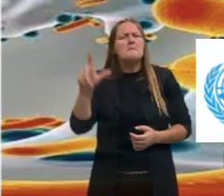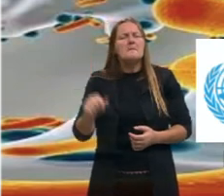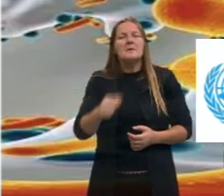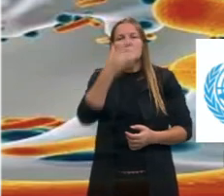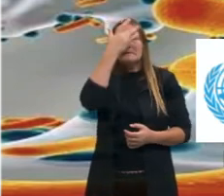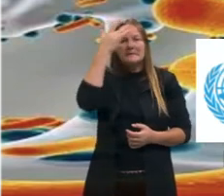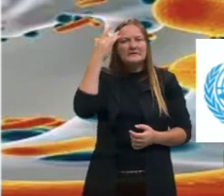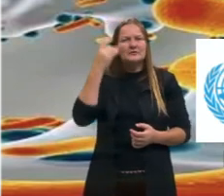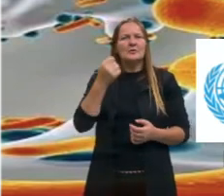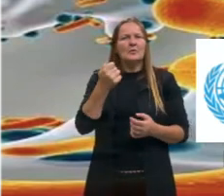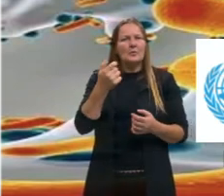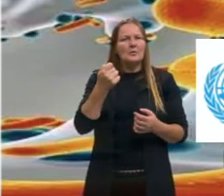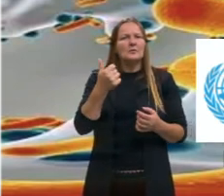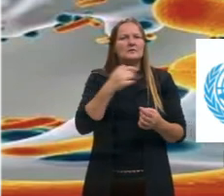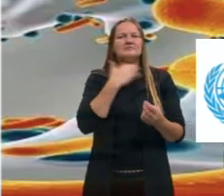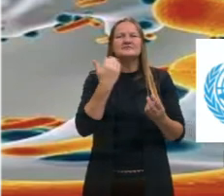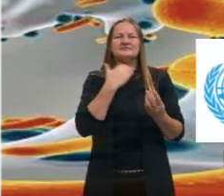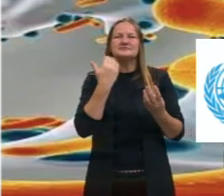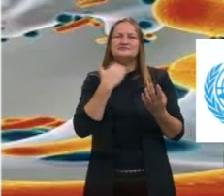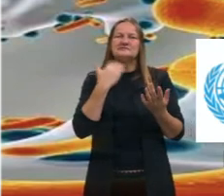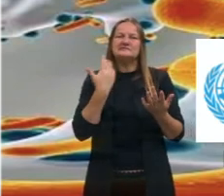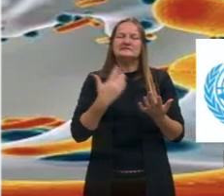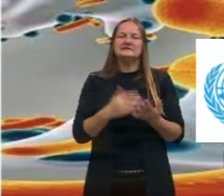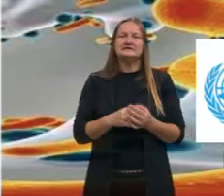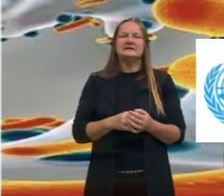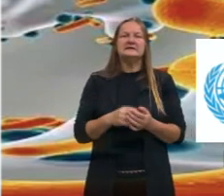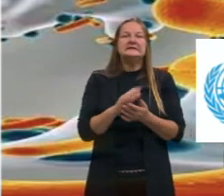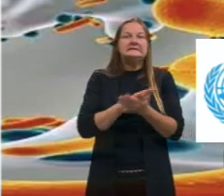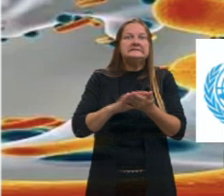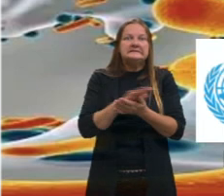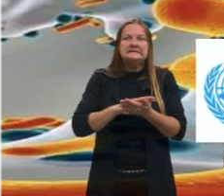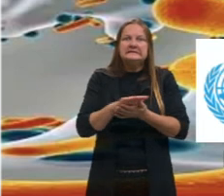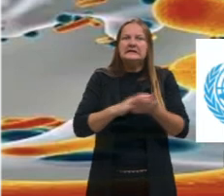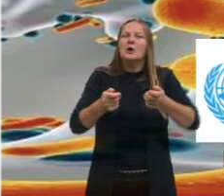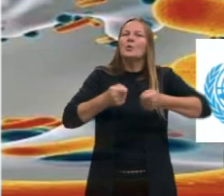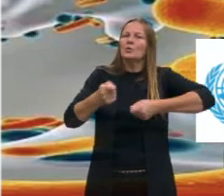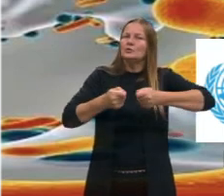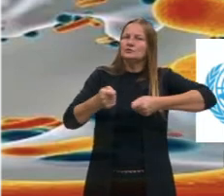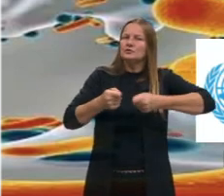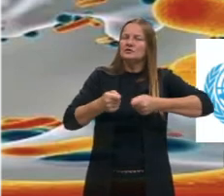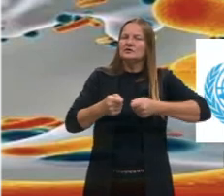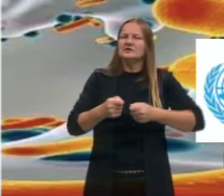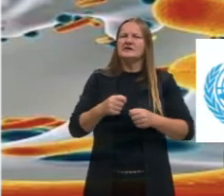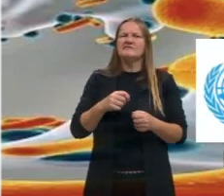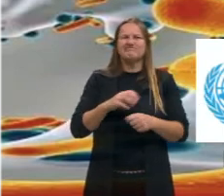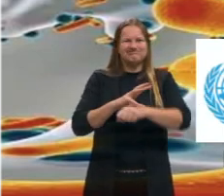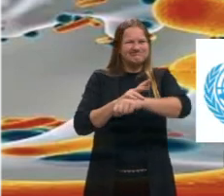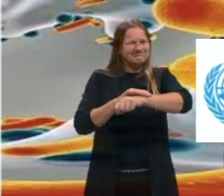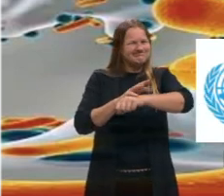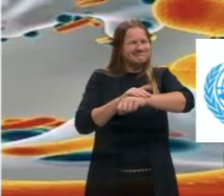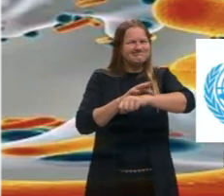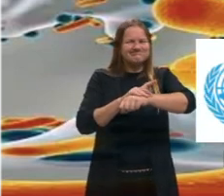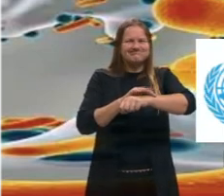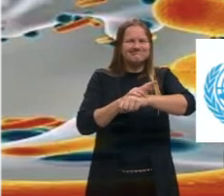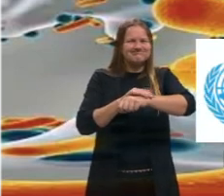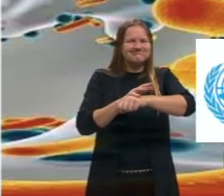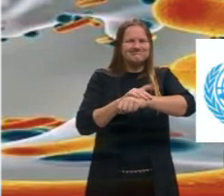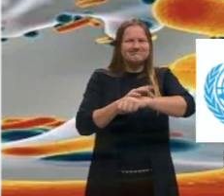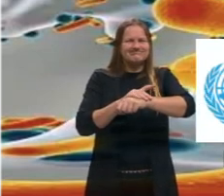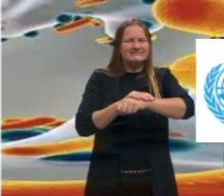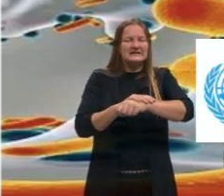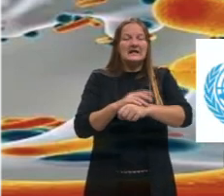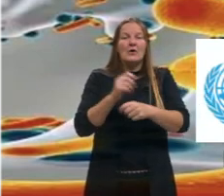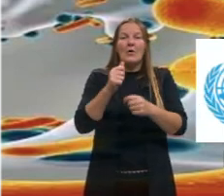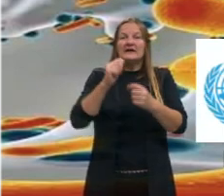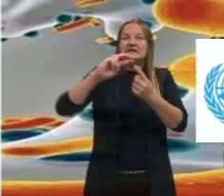o informe Alerta que sem ação imediata essas infecções podem levar a causar o